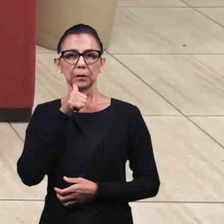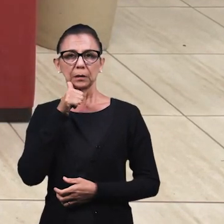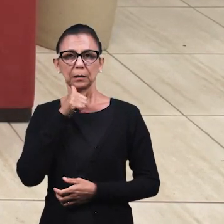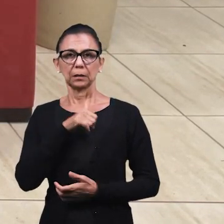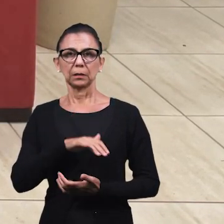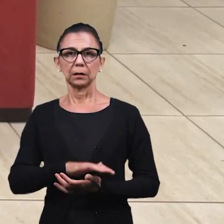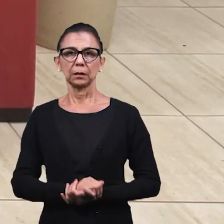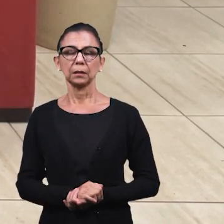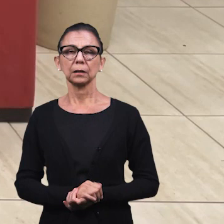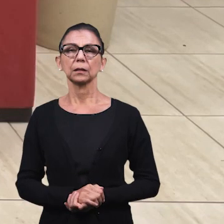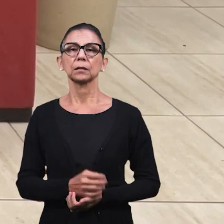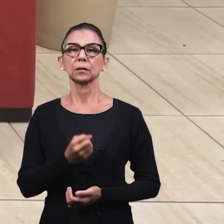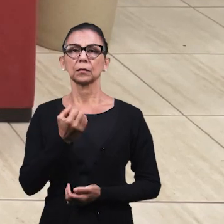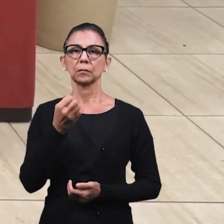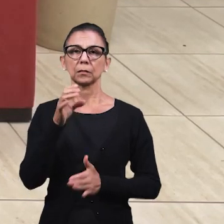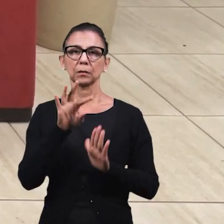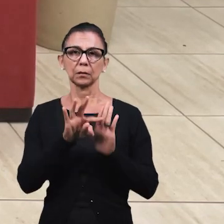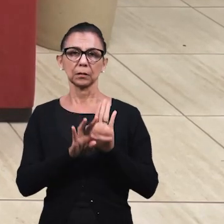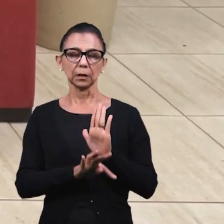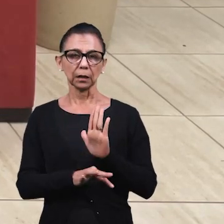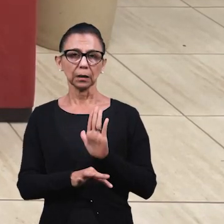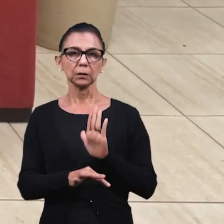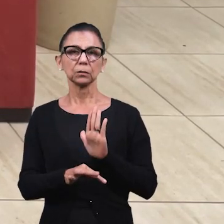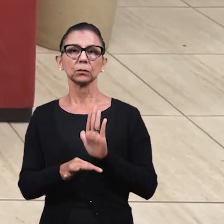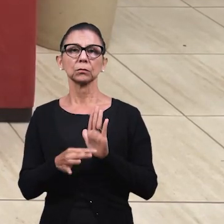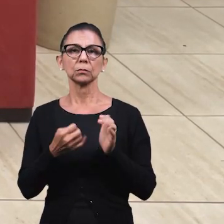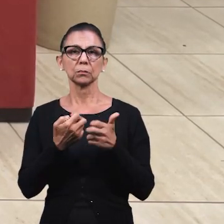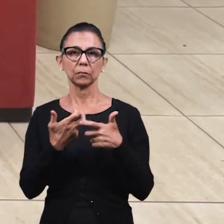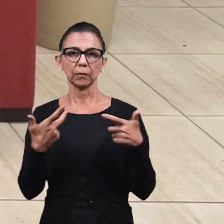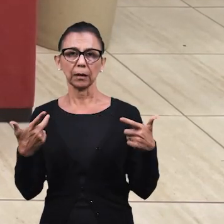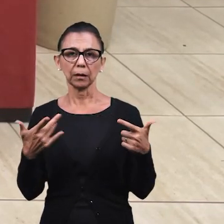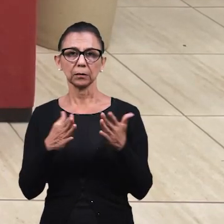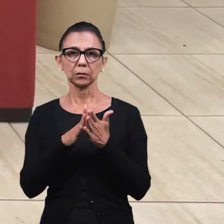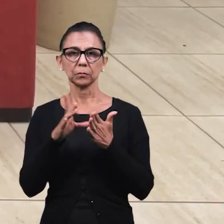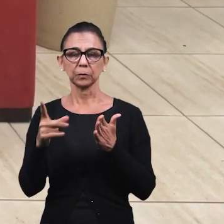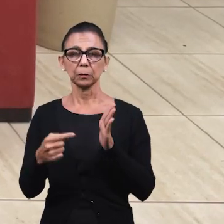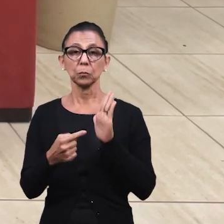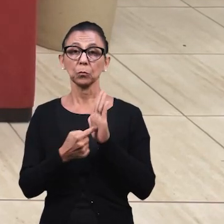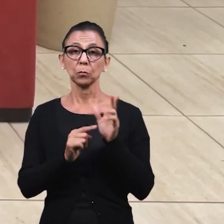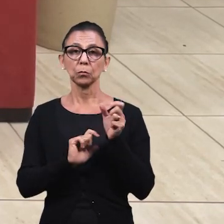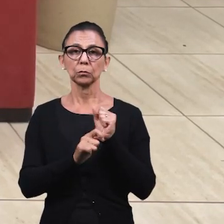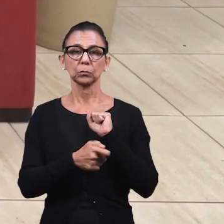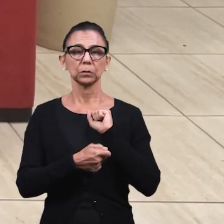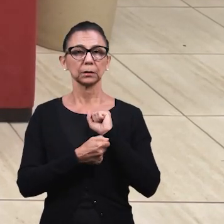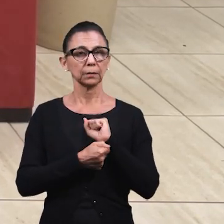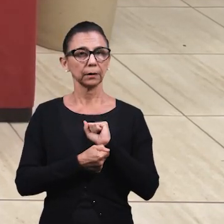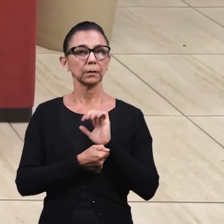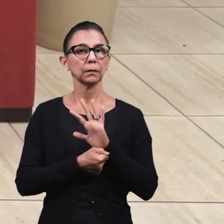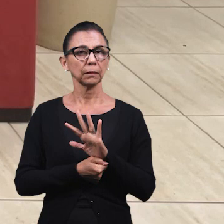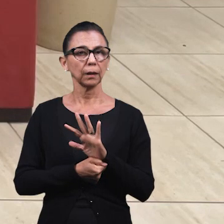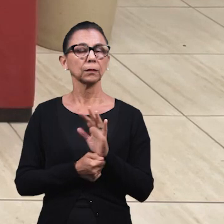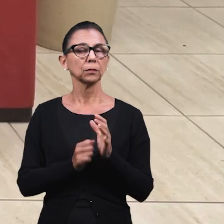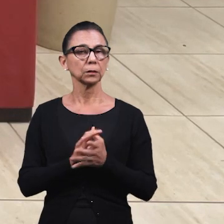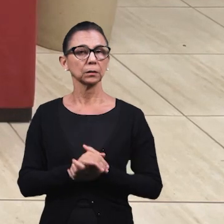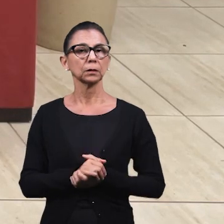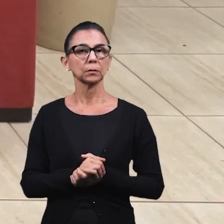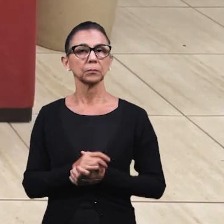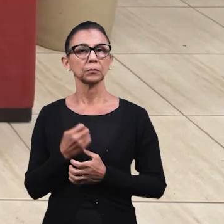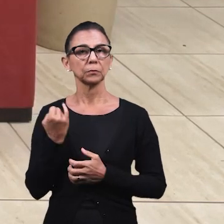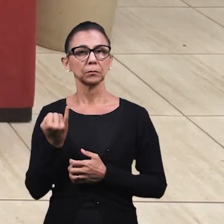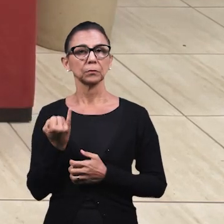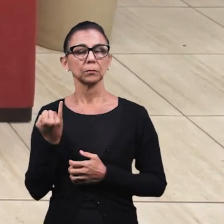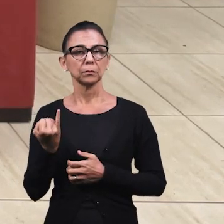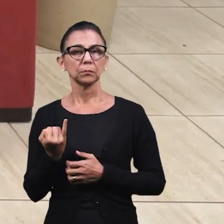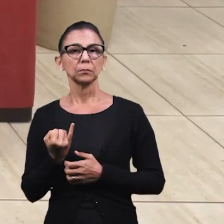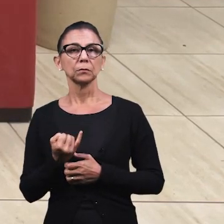ela trouxe uma resposta com base em textos bíblicos. Ela conseguiu colocar todos esses mistérios, esses frutos dentro